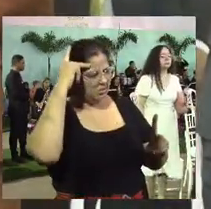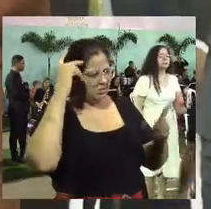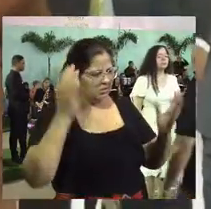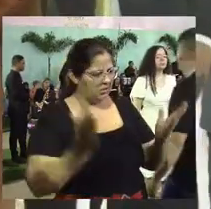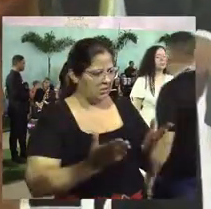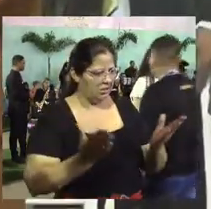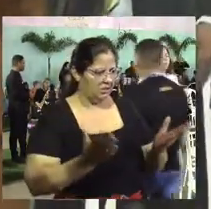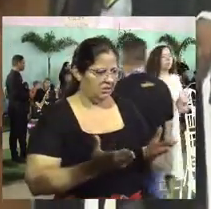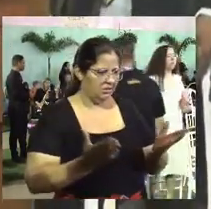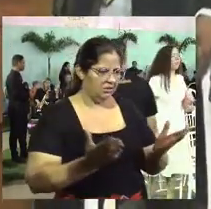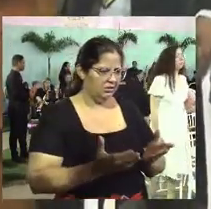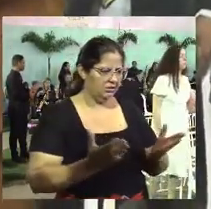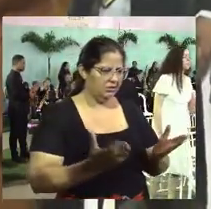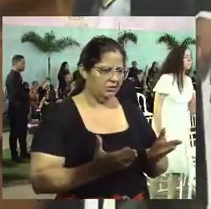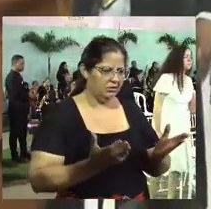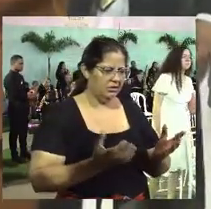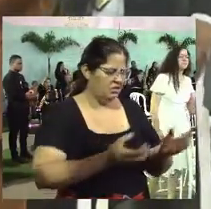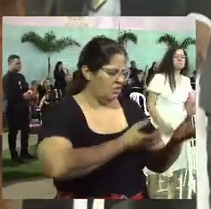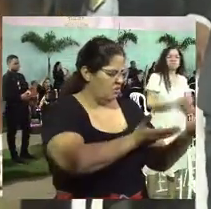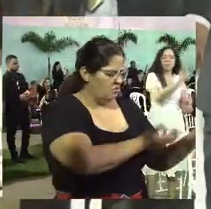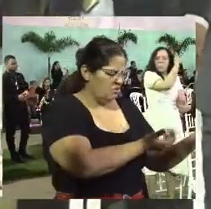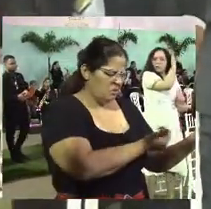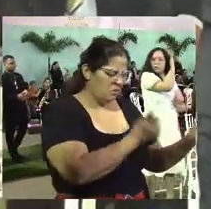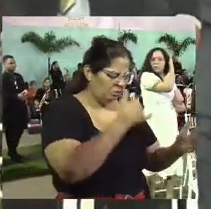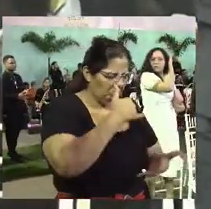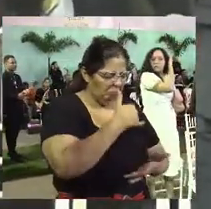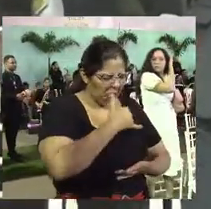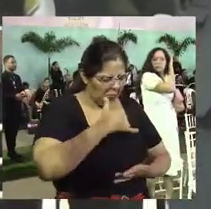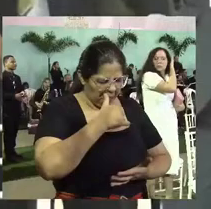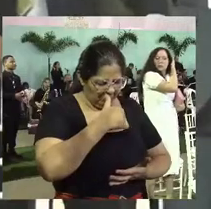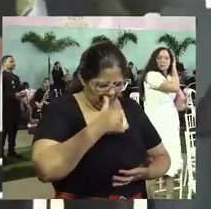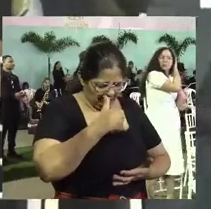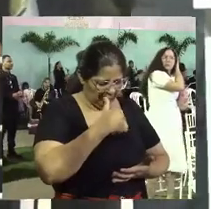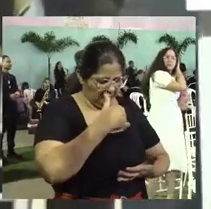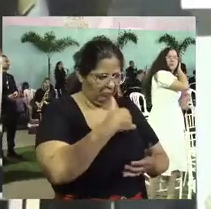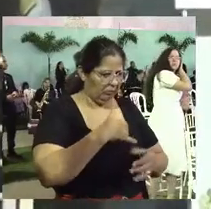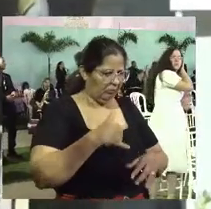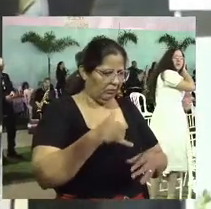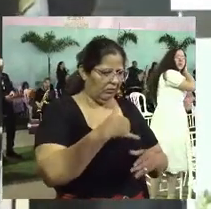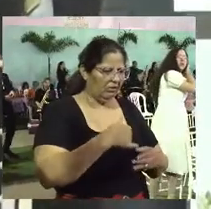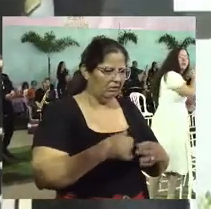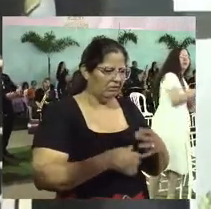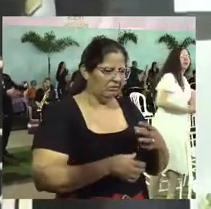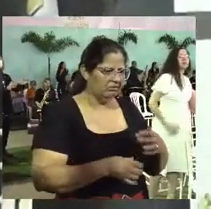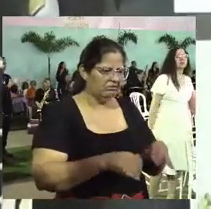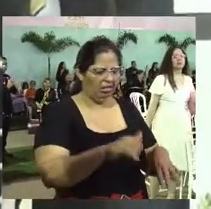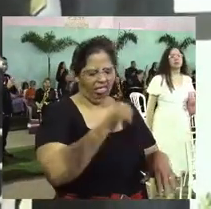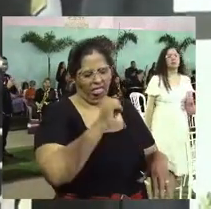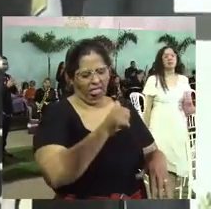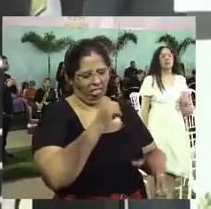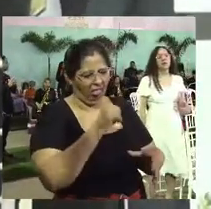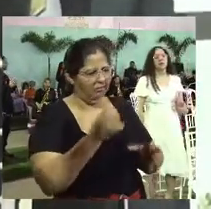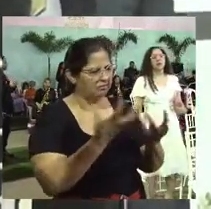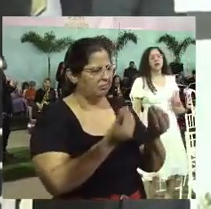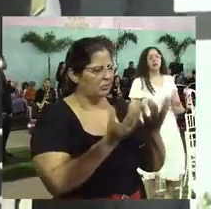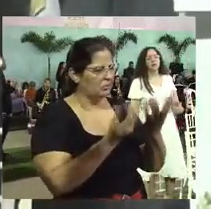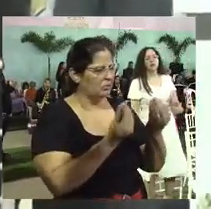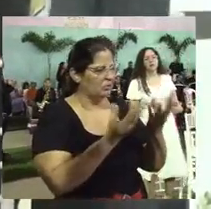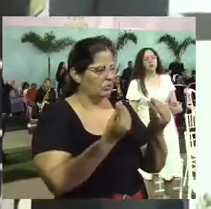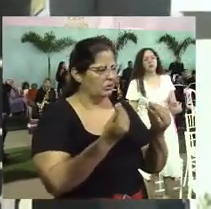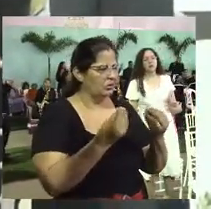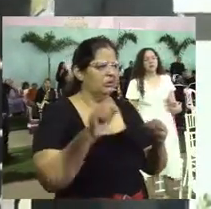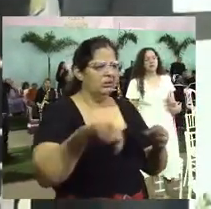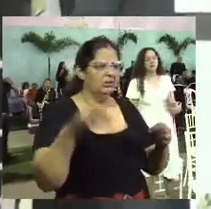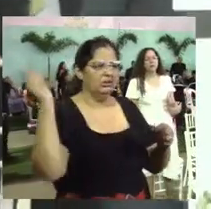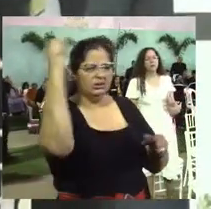nós estamos aqui jovens que estão usando Craque na boca de fumo agora os bares estão cheios aqui espalhados em